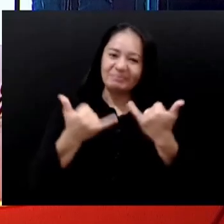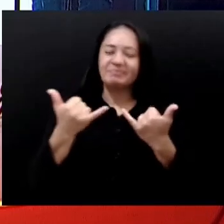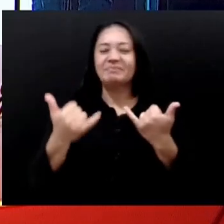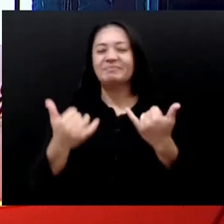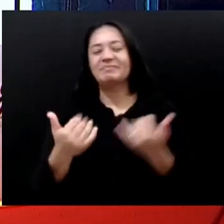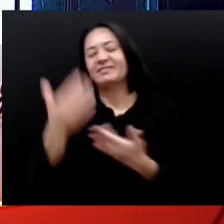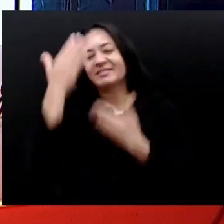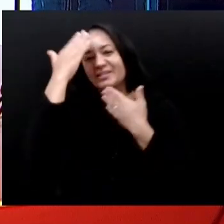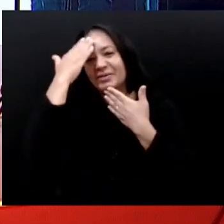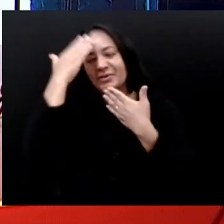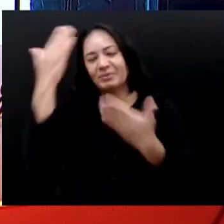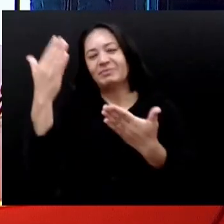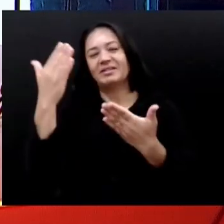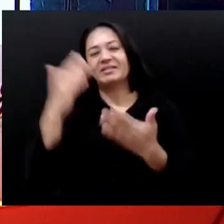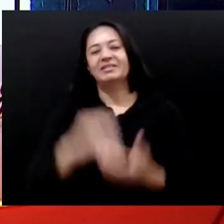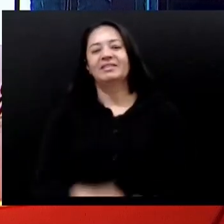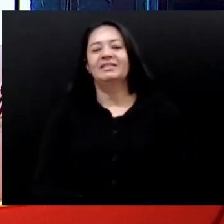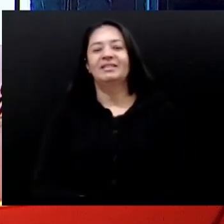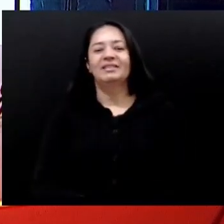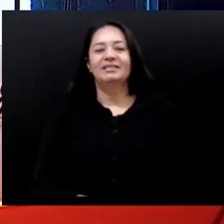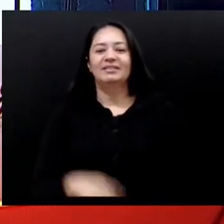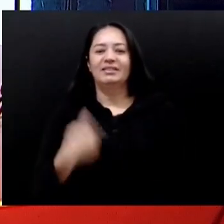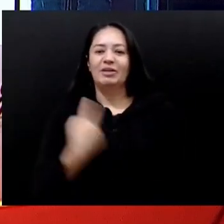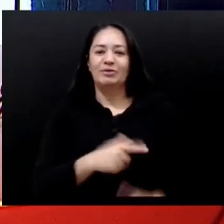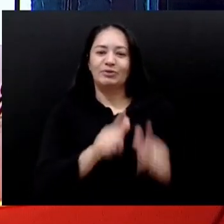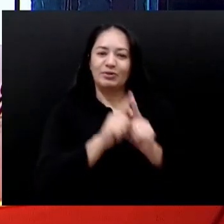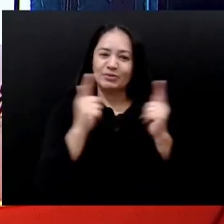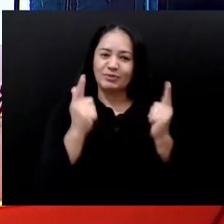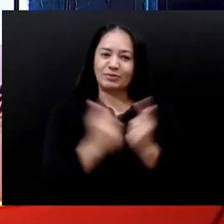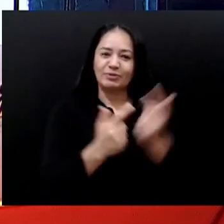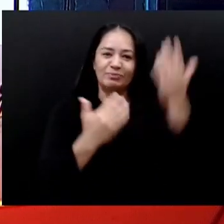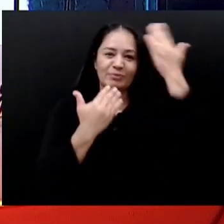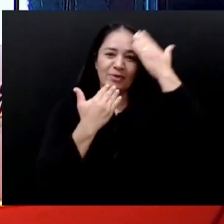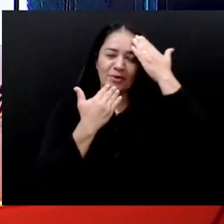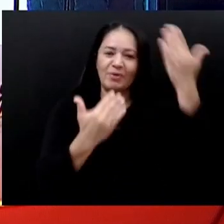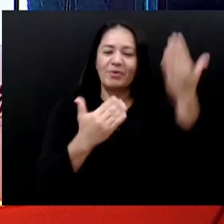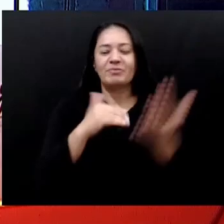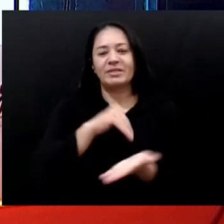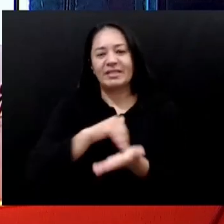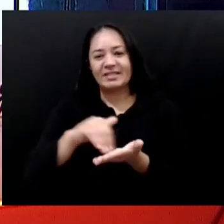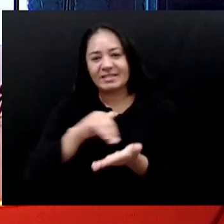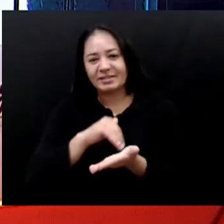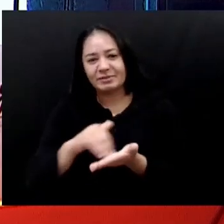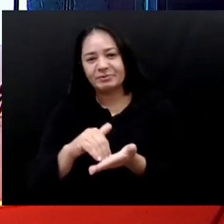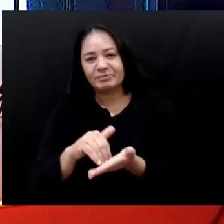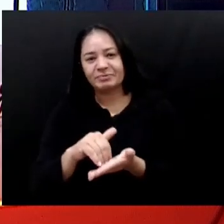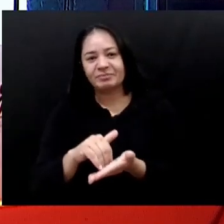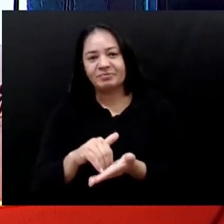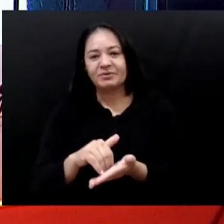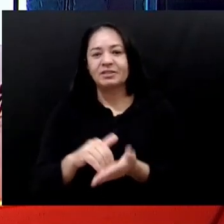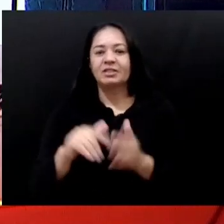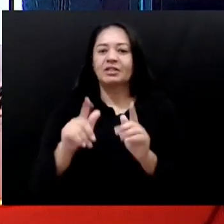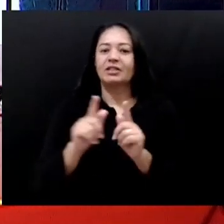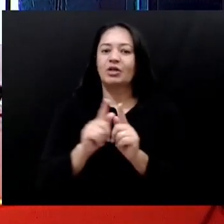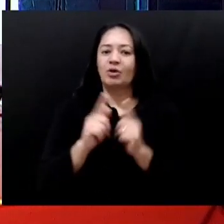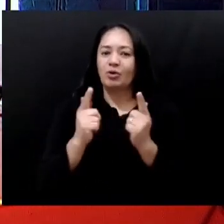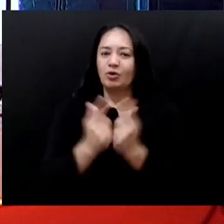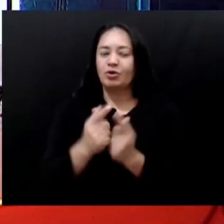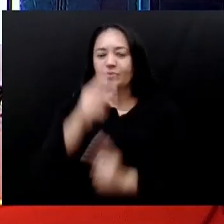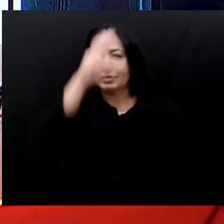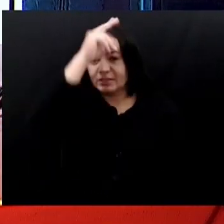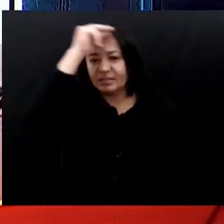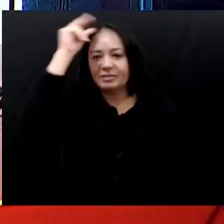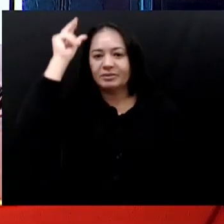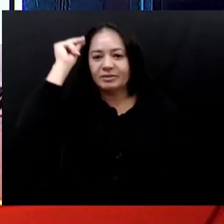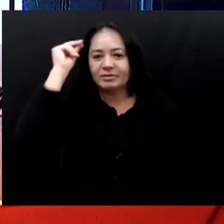pessoal? Obrigado à nossa equipe, obrigado à equipe da Secretaria, à equipe da Prefeitura de Campinas. Muito obrigado a todos